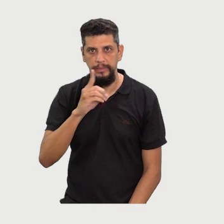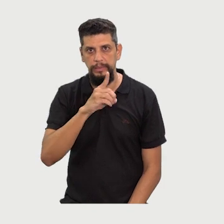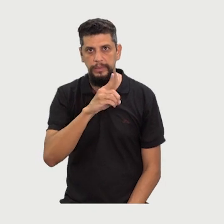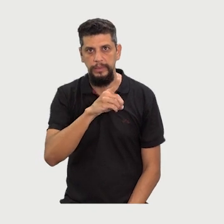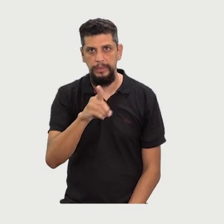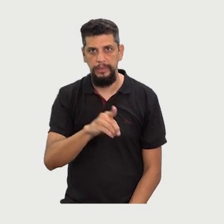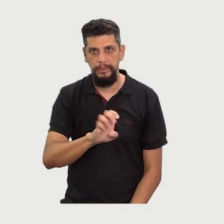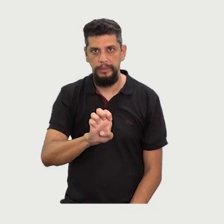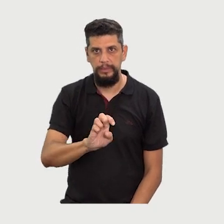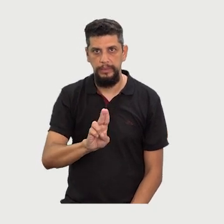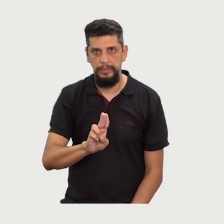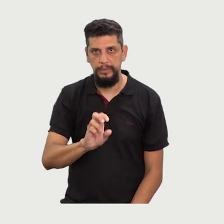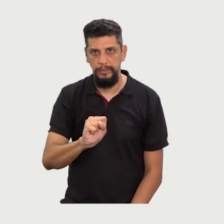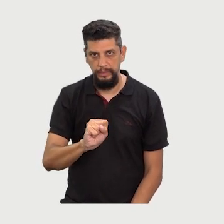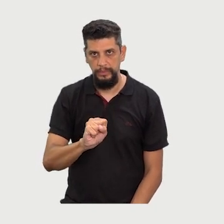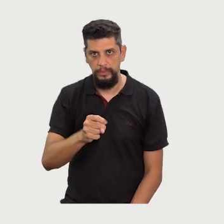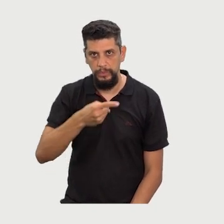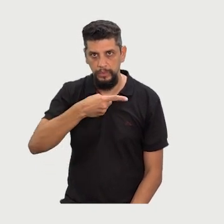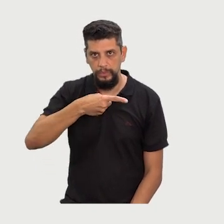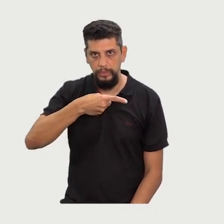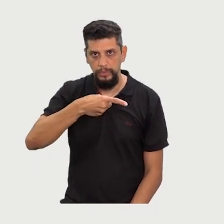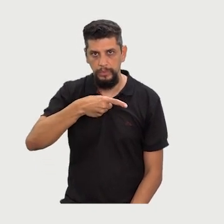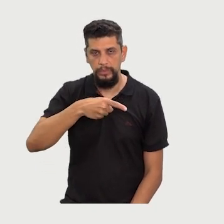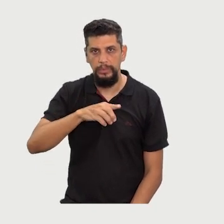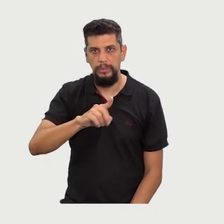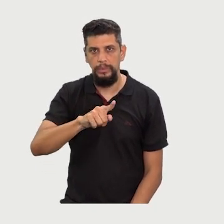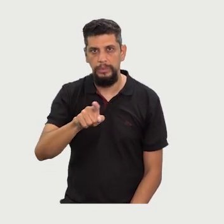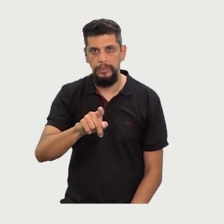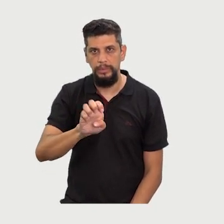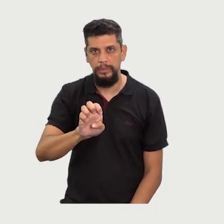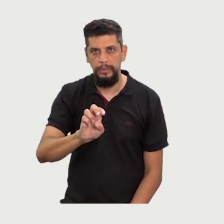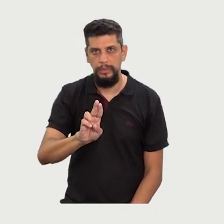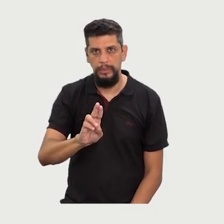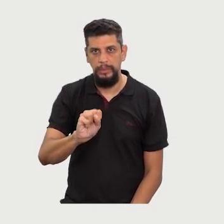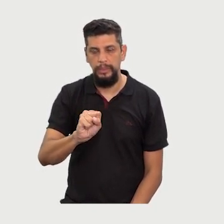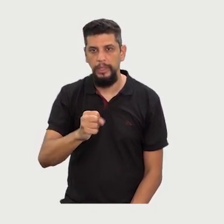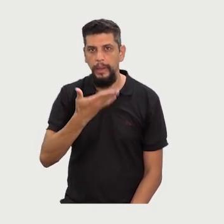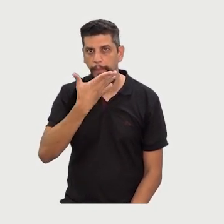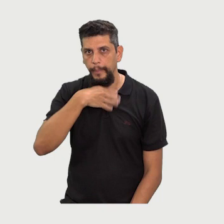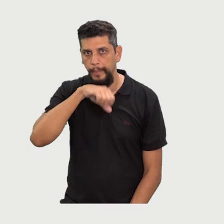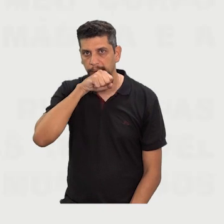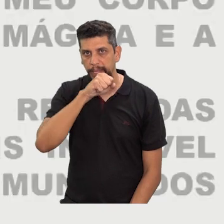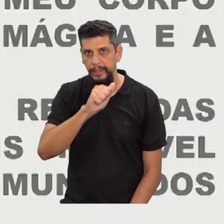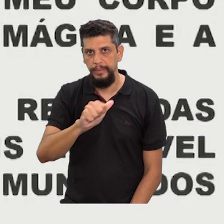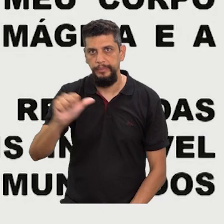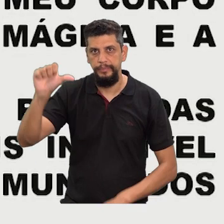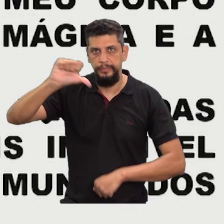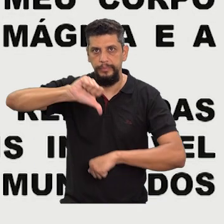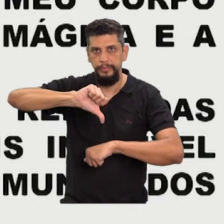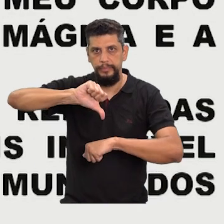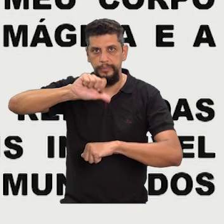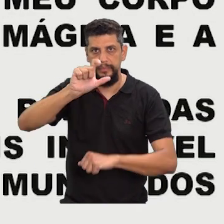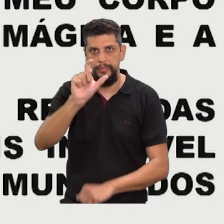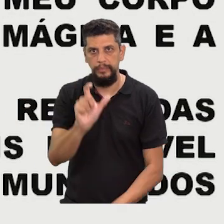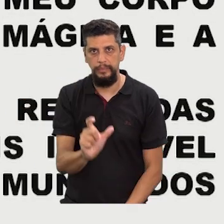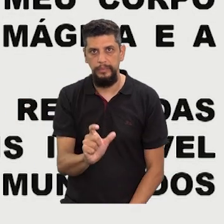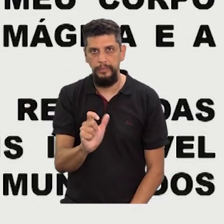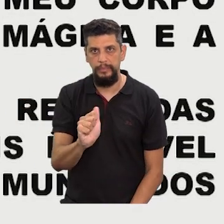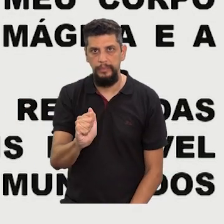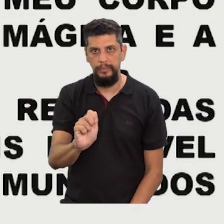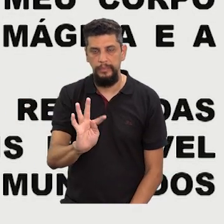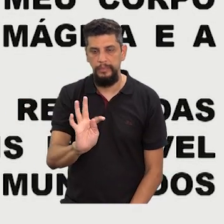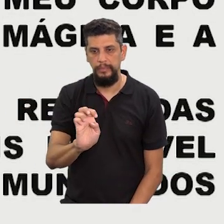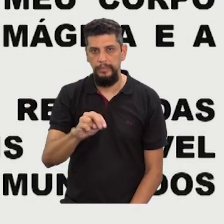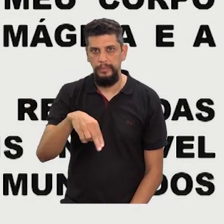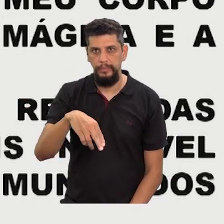da sabedoria e da guerra. E, como eu falei, né, o Zeus, que é o pai de Atena. A Atena, então, é essa deusa